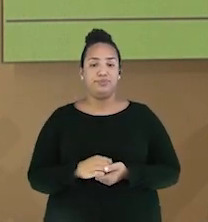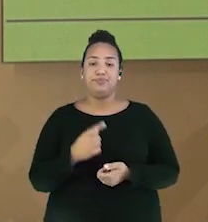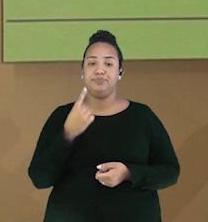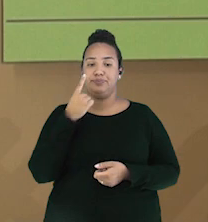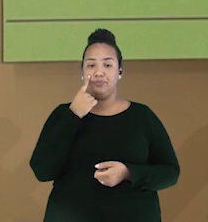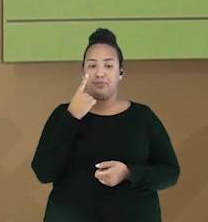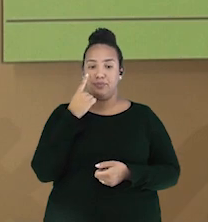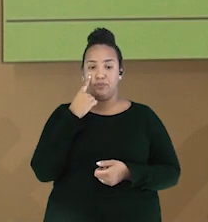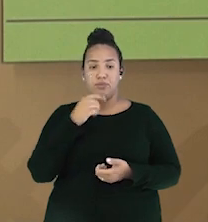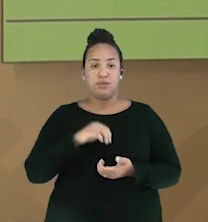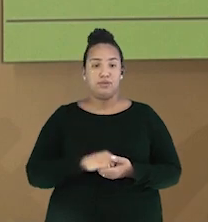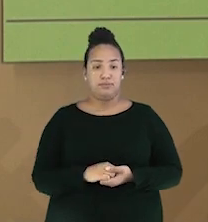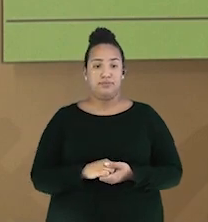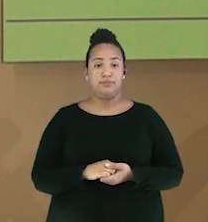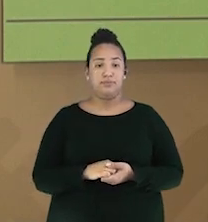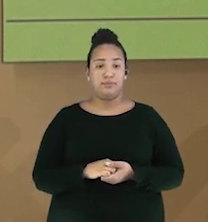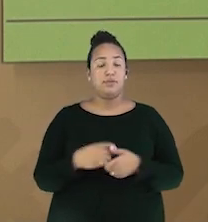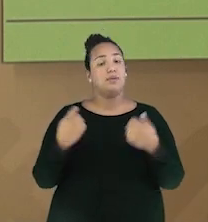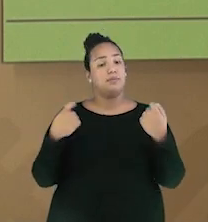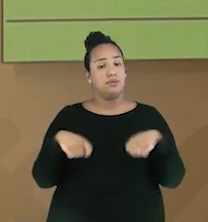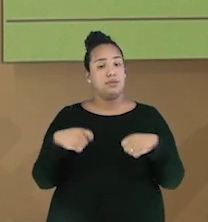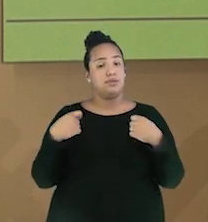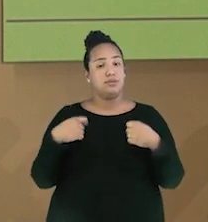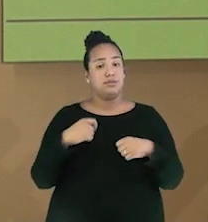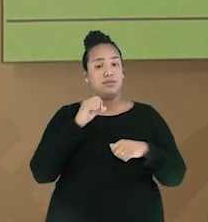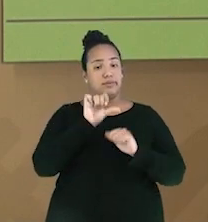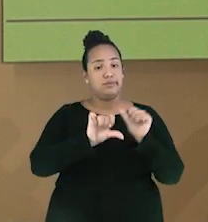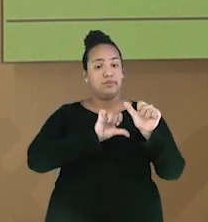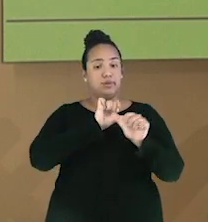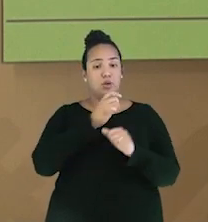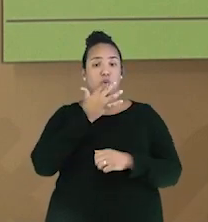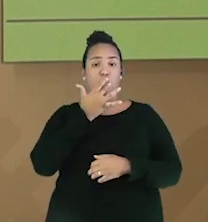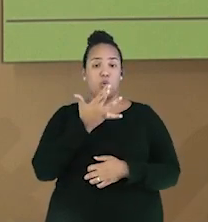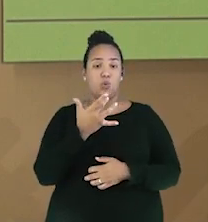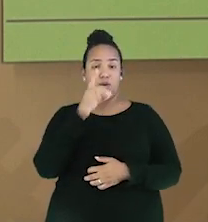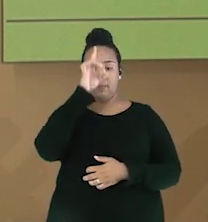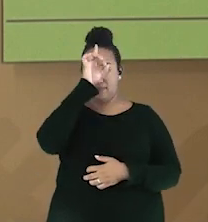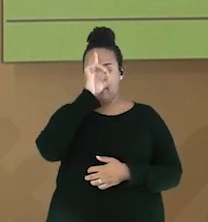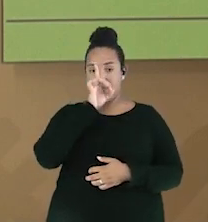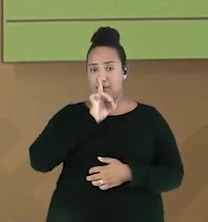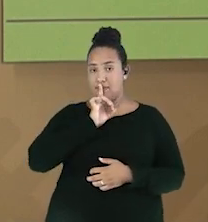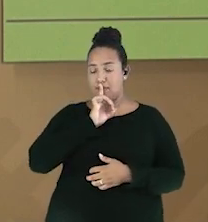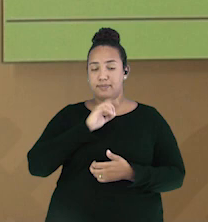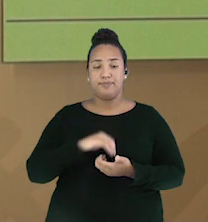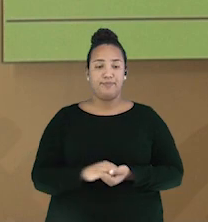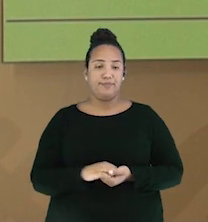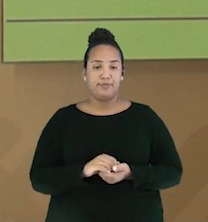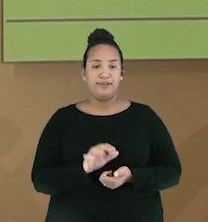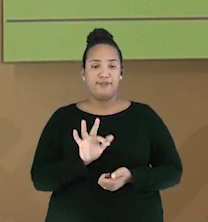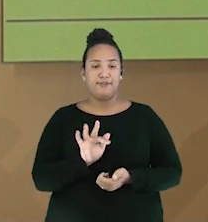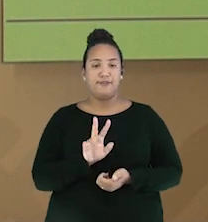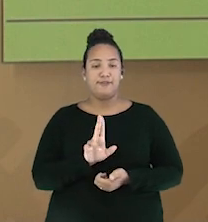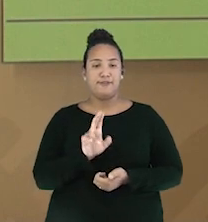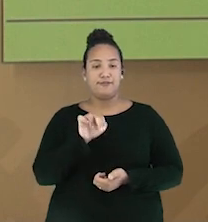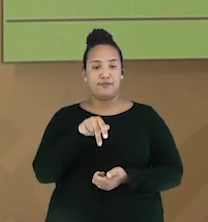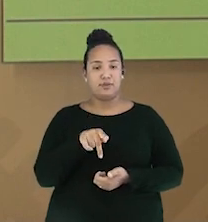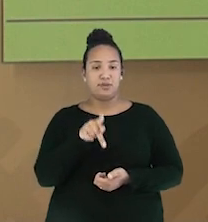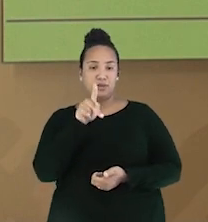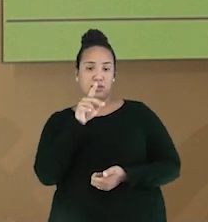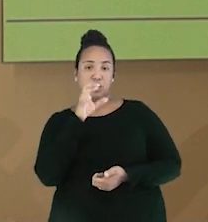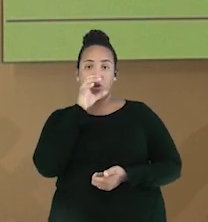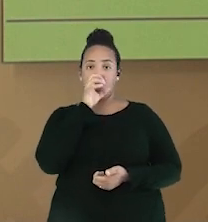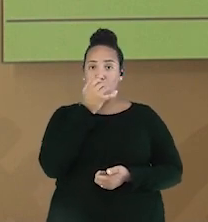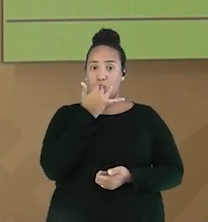estar representado na cor amarelo. O funk, que está na cor laranja, deveria ser representado na